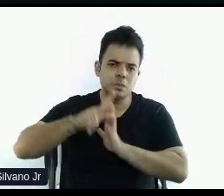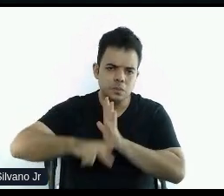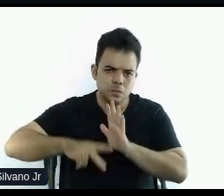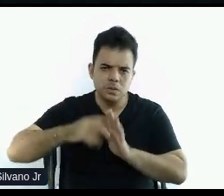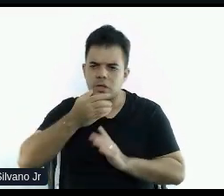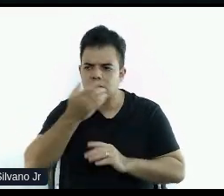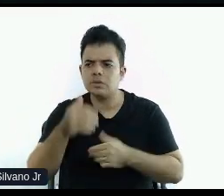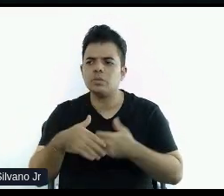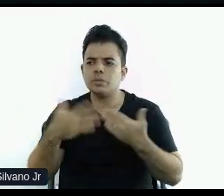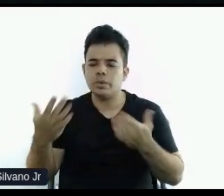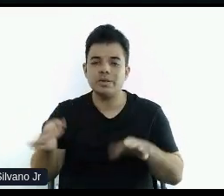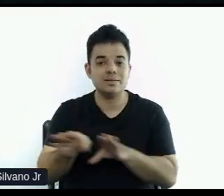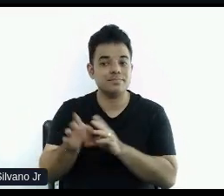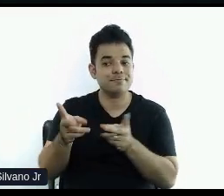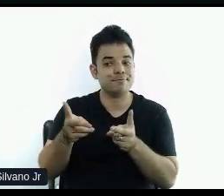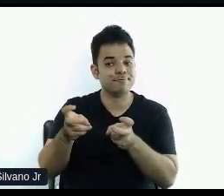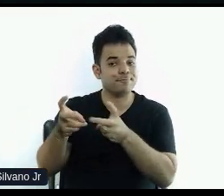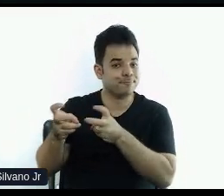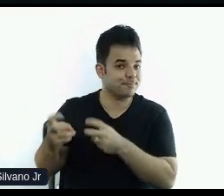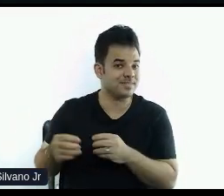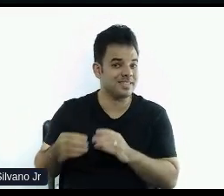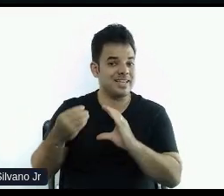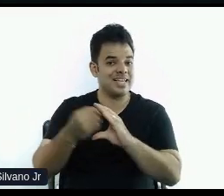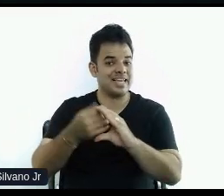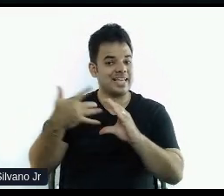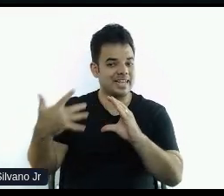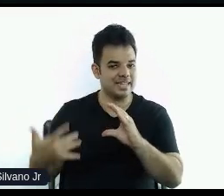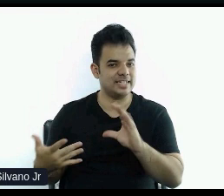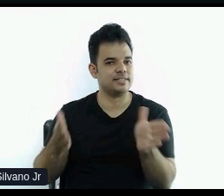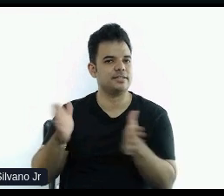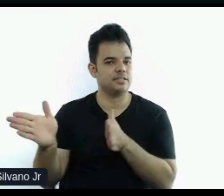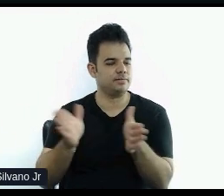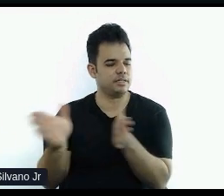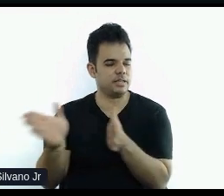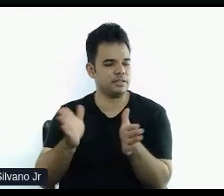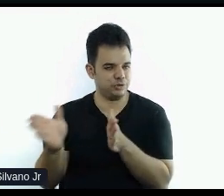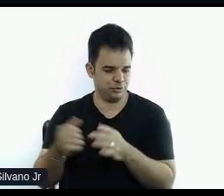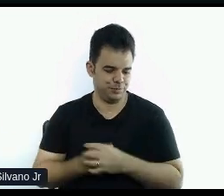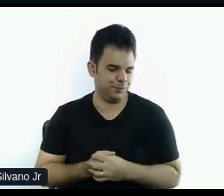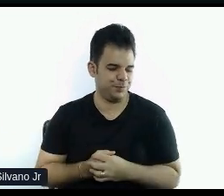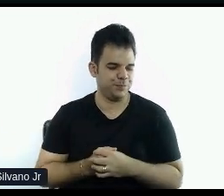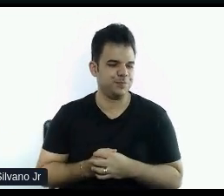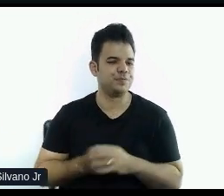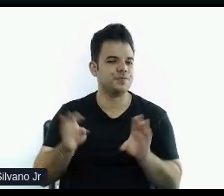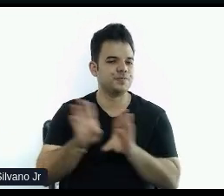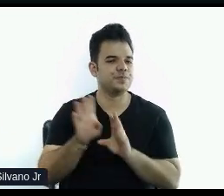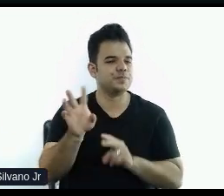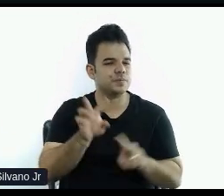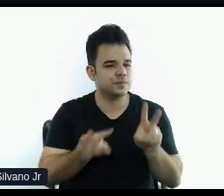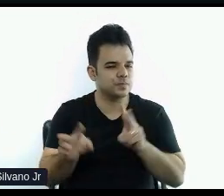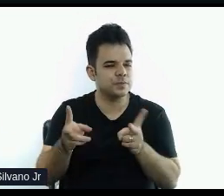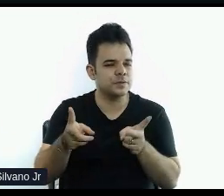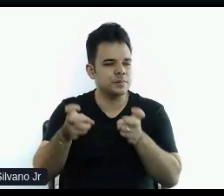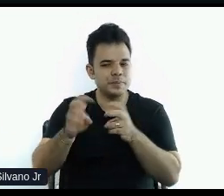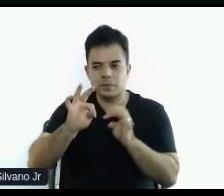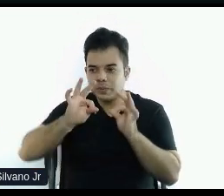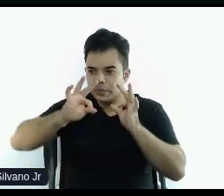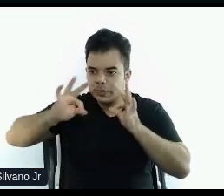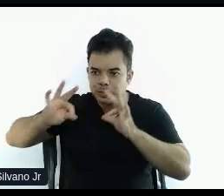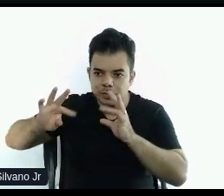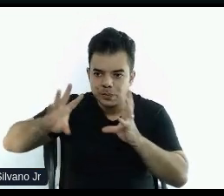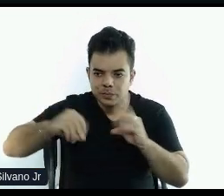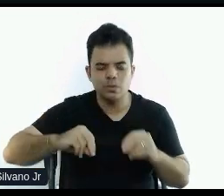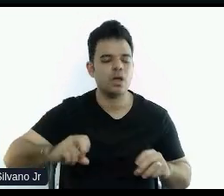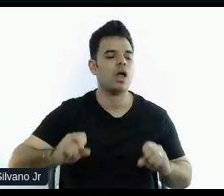que é o levantamento das características de acessibilidade, que é olhar para esse conjunto e falar assim,